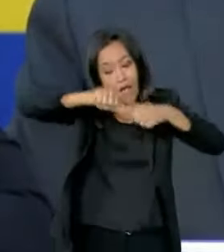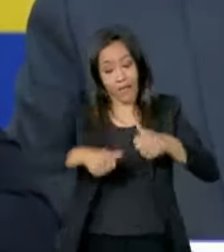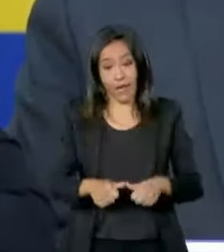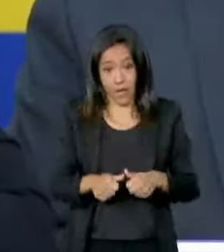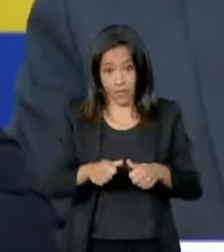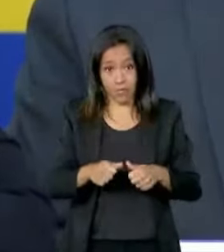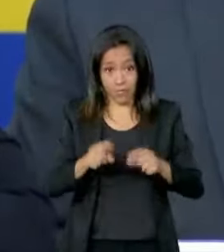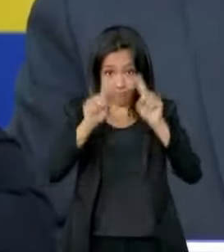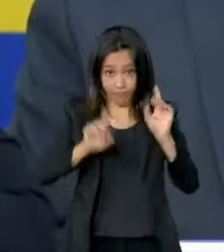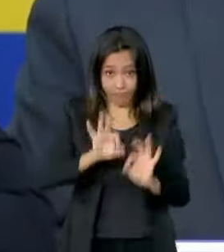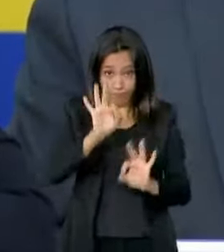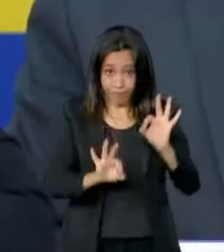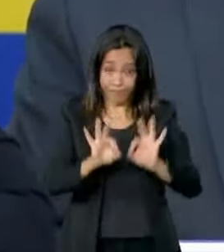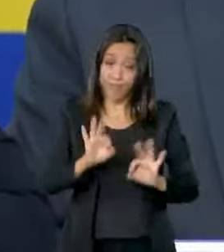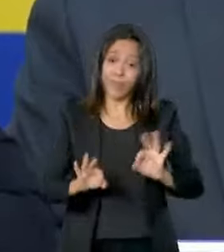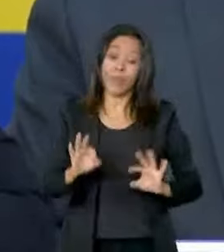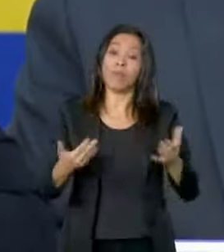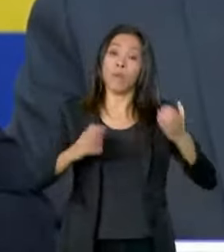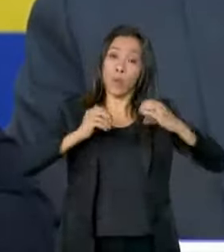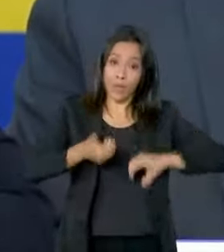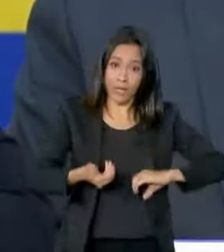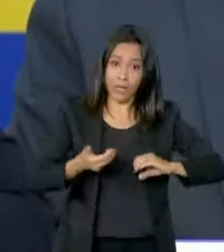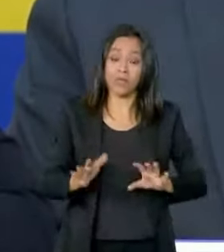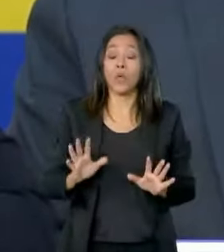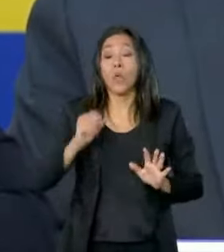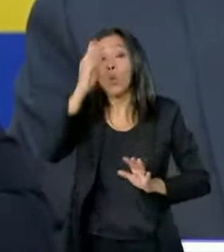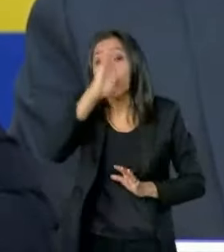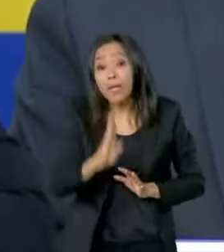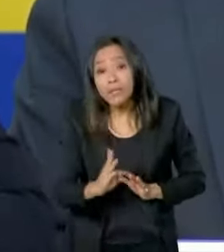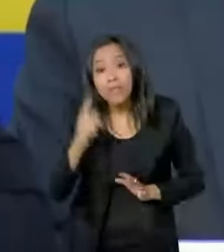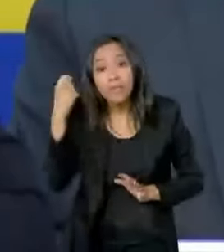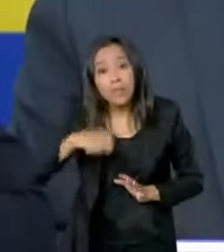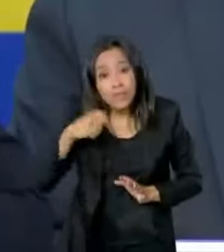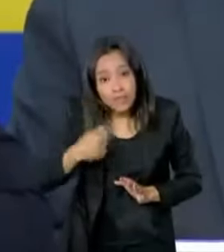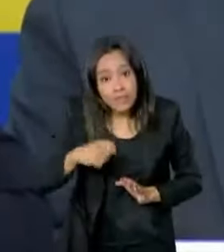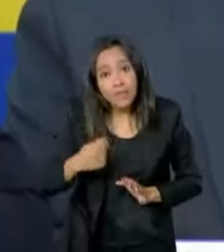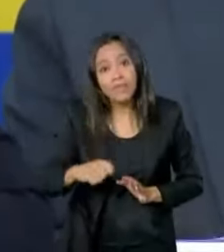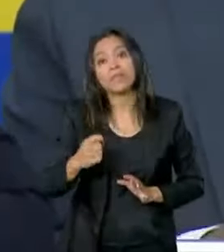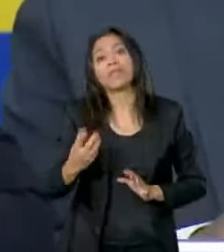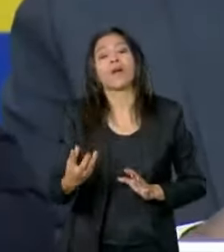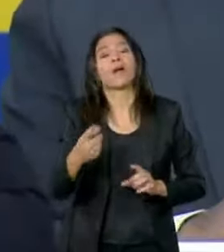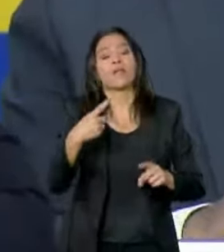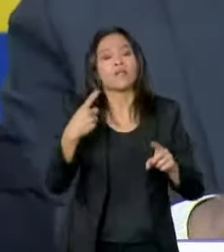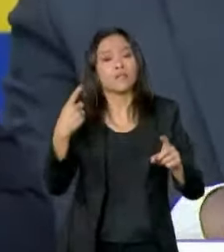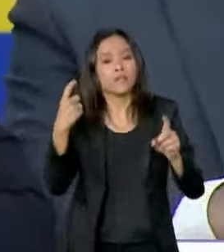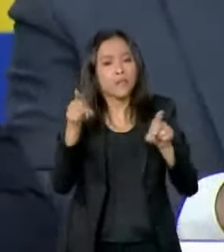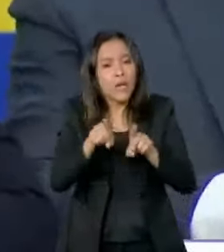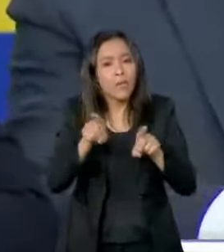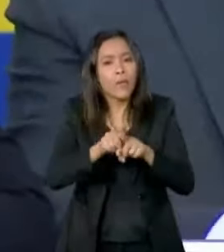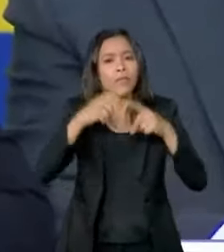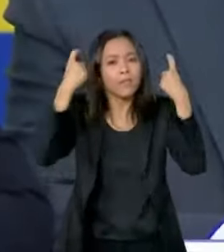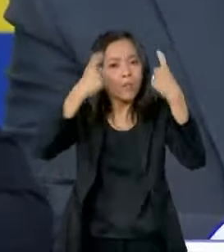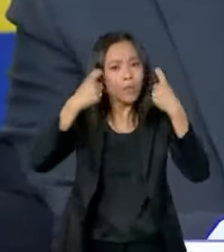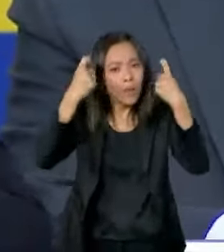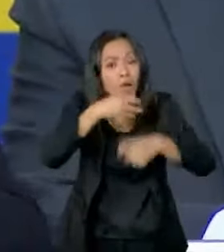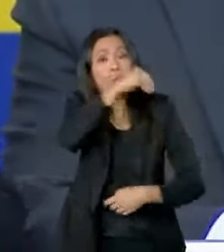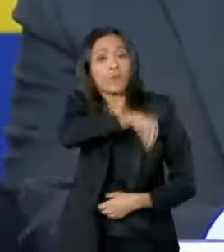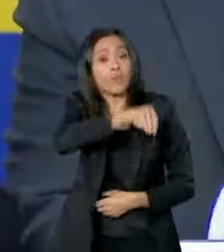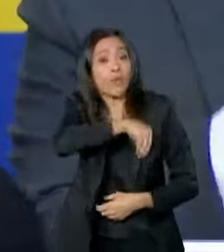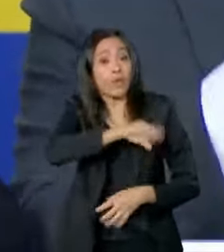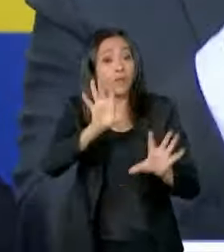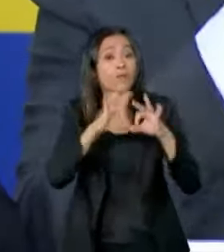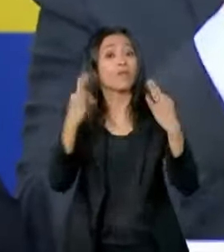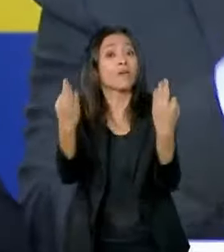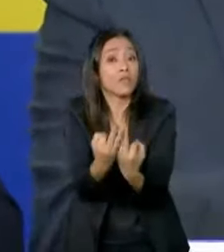O Brasil precisa caber dentro do orçamento público, como a renda familiar, o orçamento das famílias brasileiras precisam